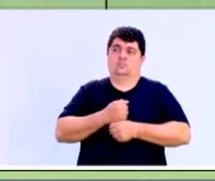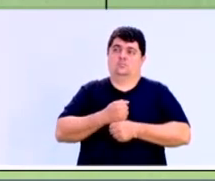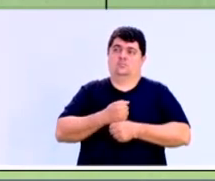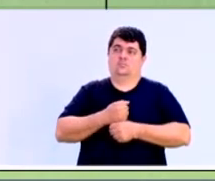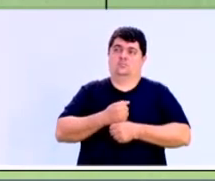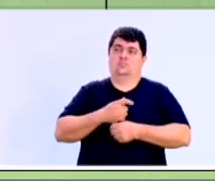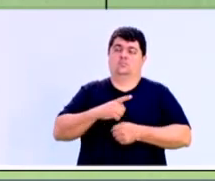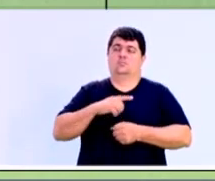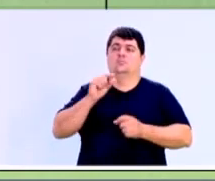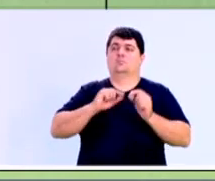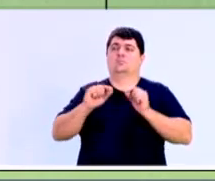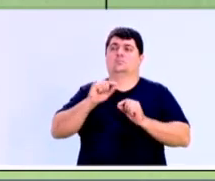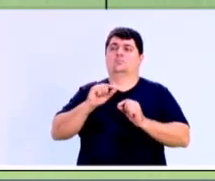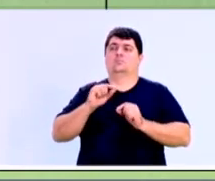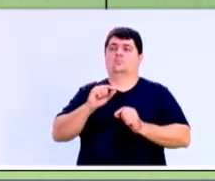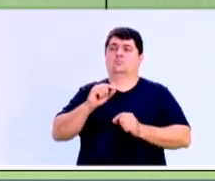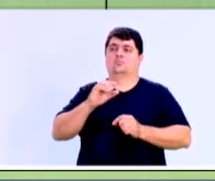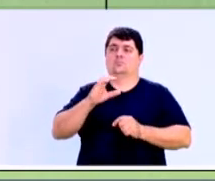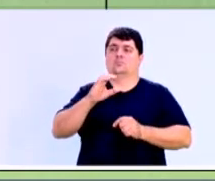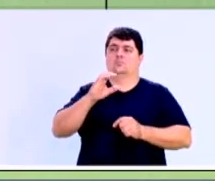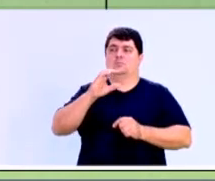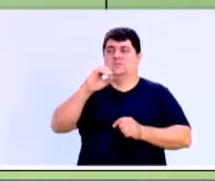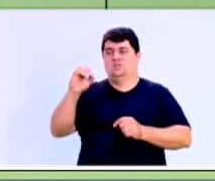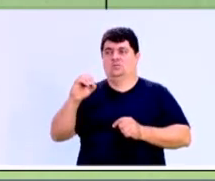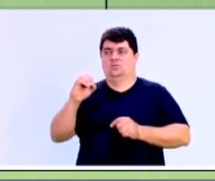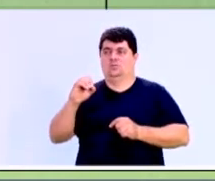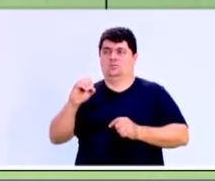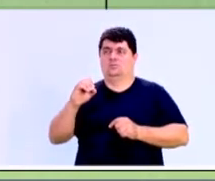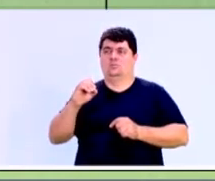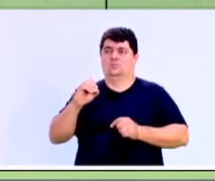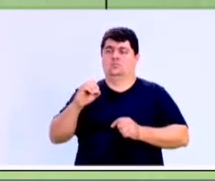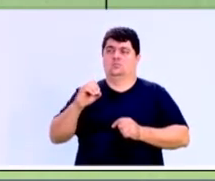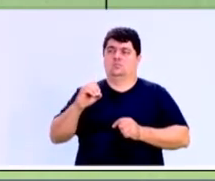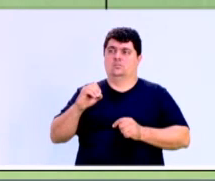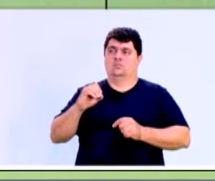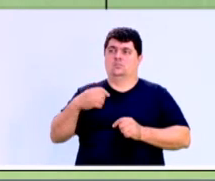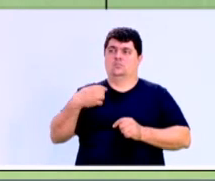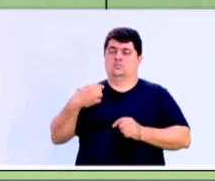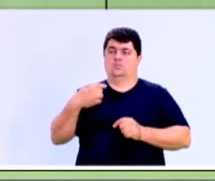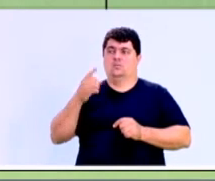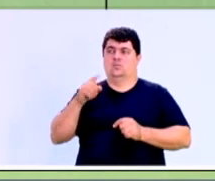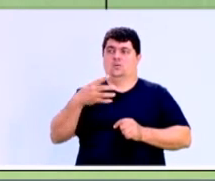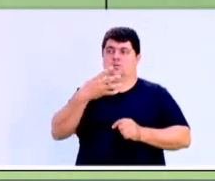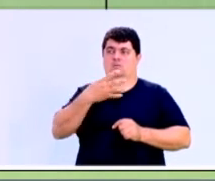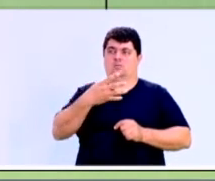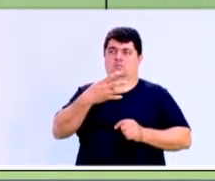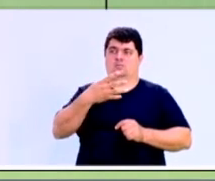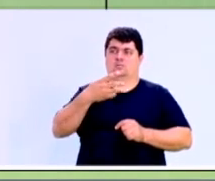eu tenho o que a gente chama de ciclo operacional, que no nosso caso é